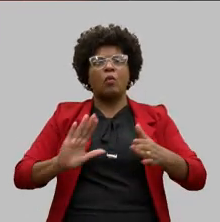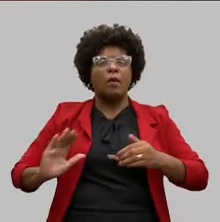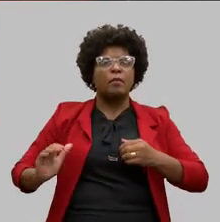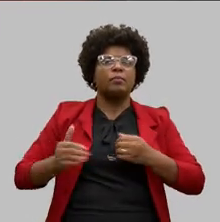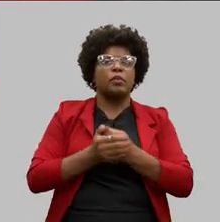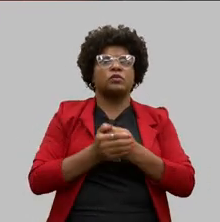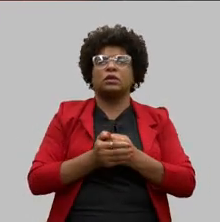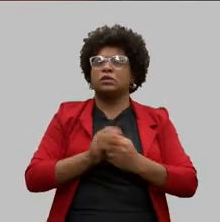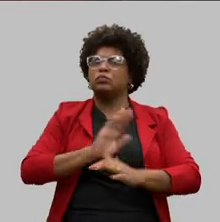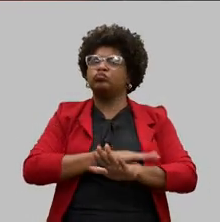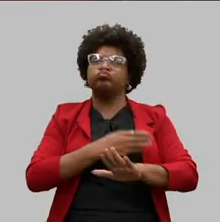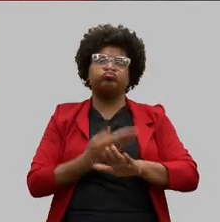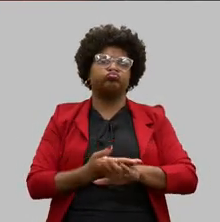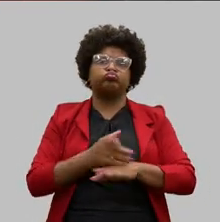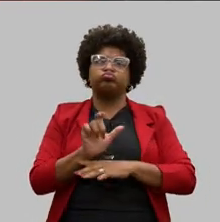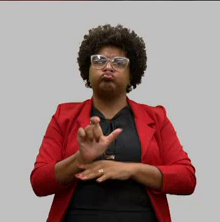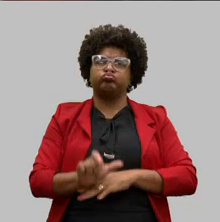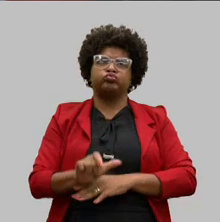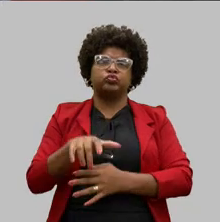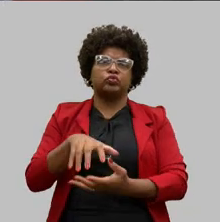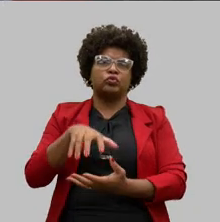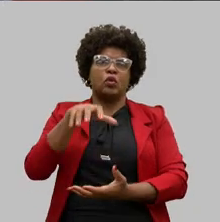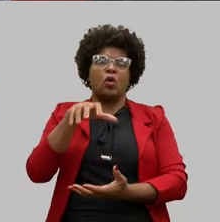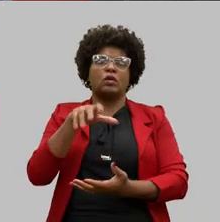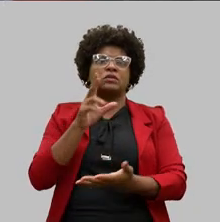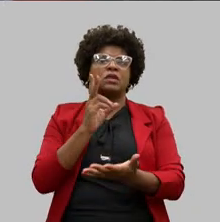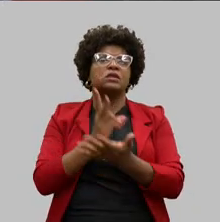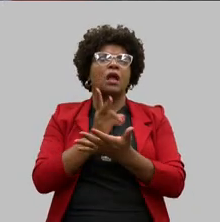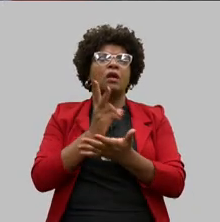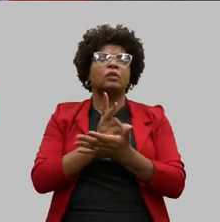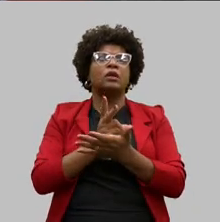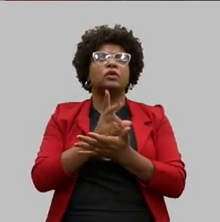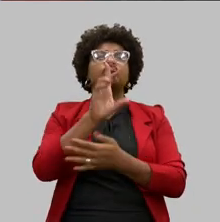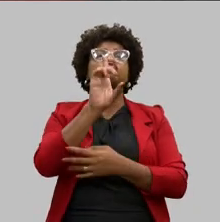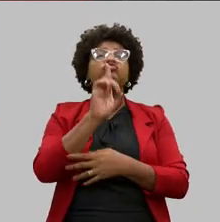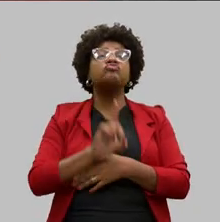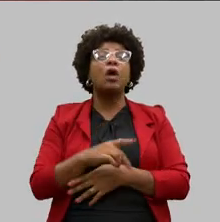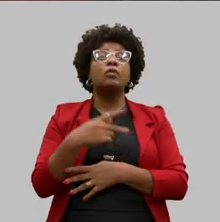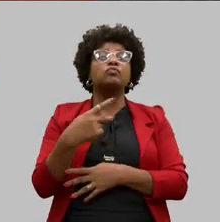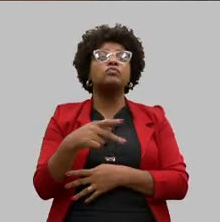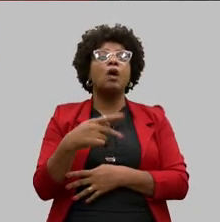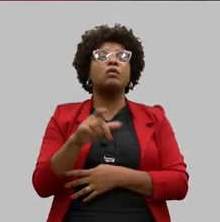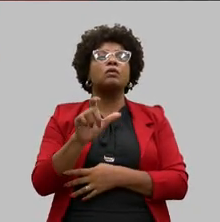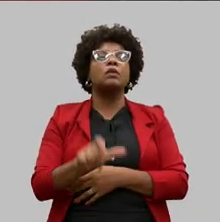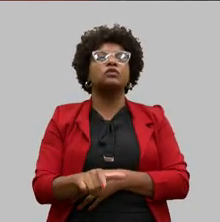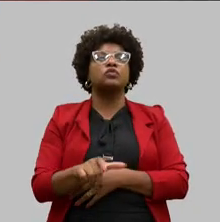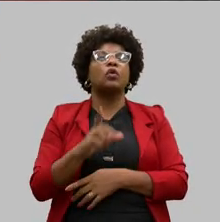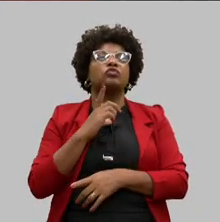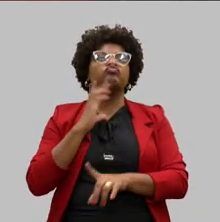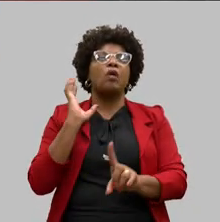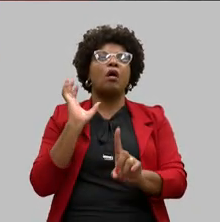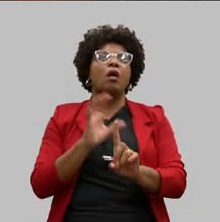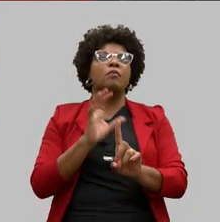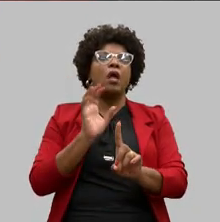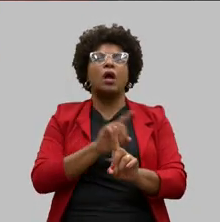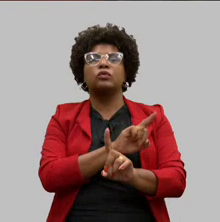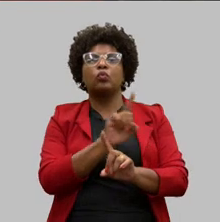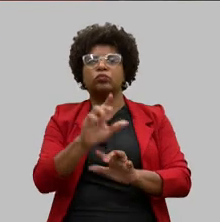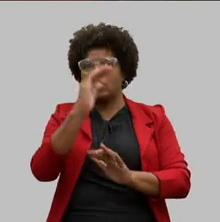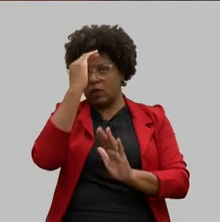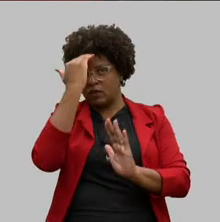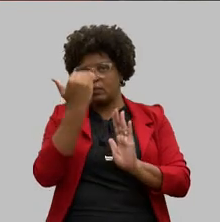Idoso sempre que seus direitos forem ameaçados ou violados E aí nós estamos falando de